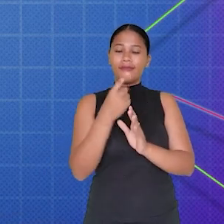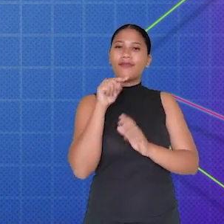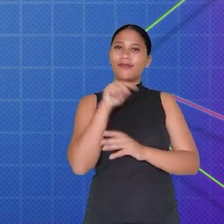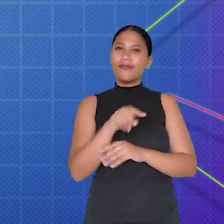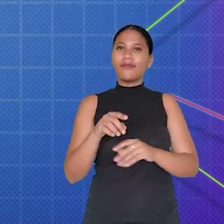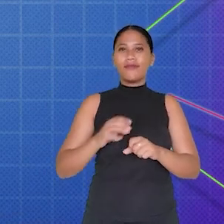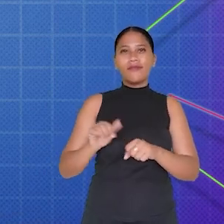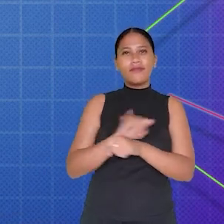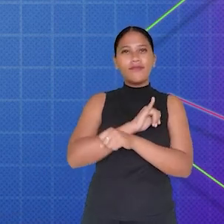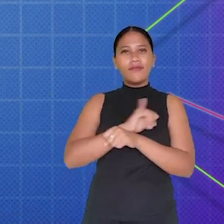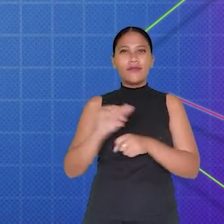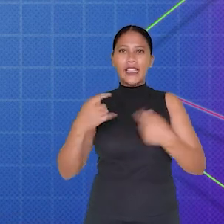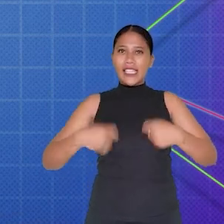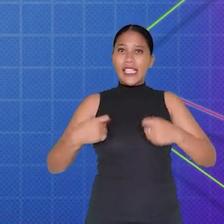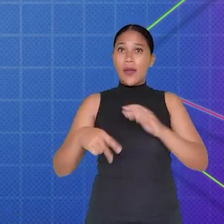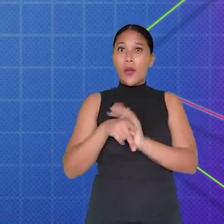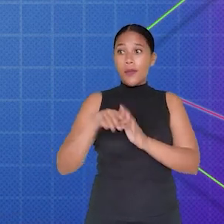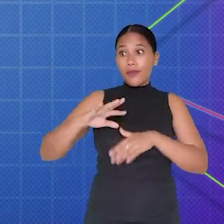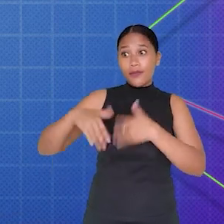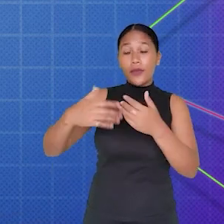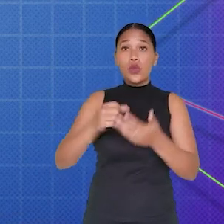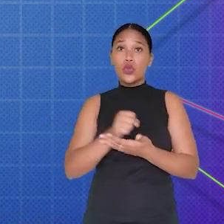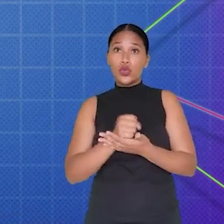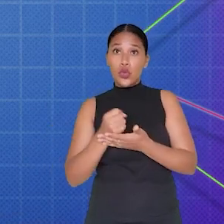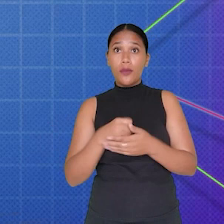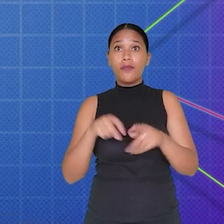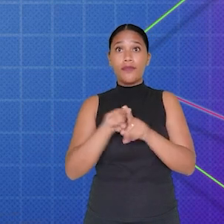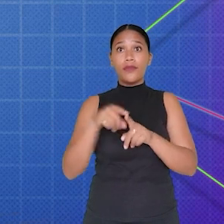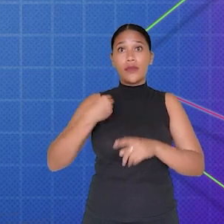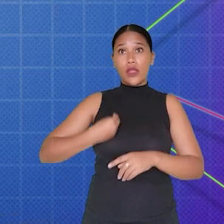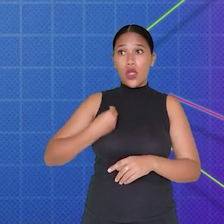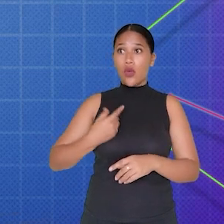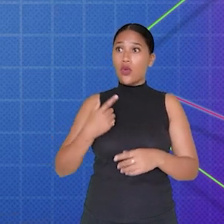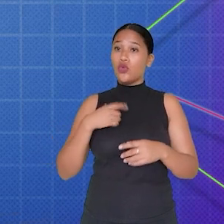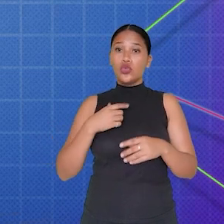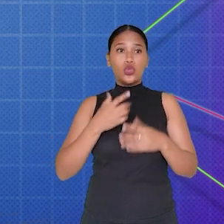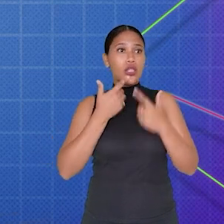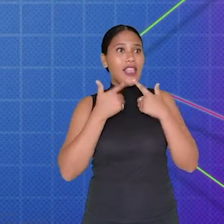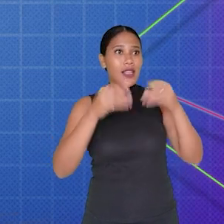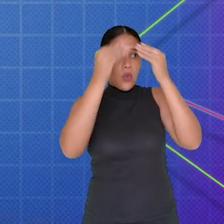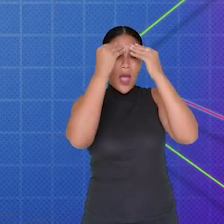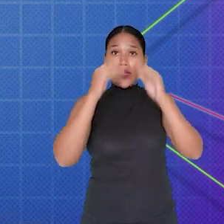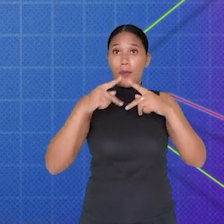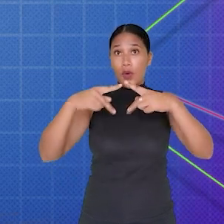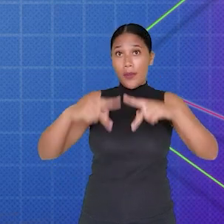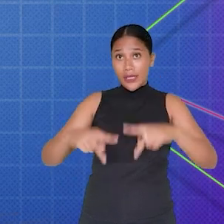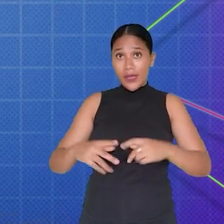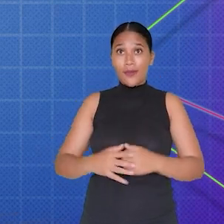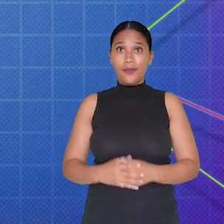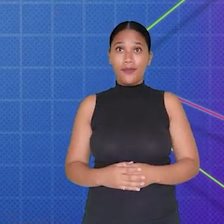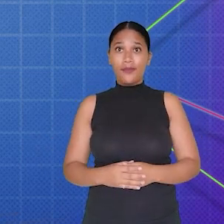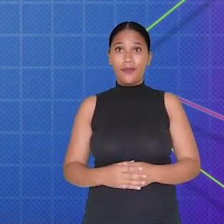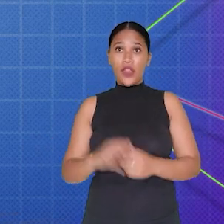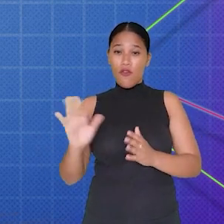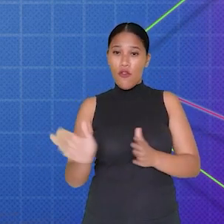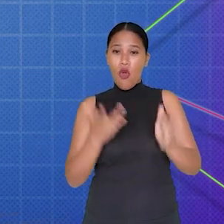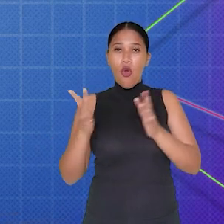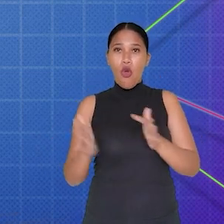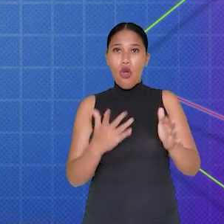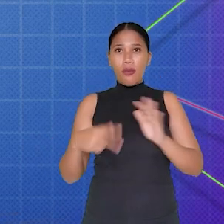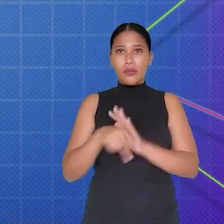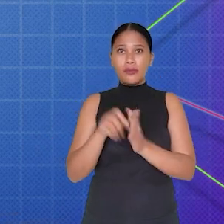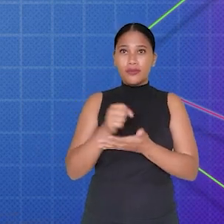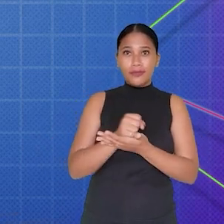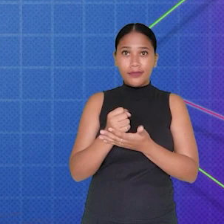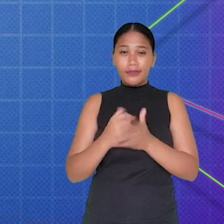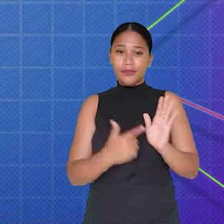Tecnologia. Descreve a tecnologia e as ferramentas necessárias para desenvolver o jogo, incluindo motores de jogo e linguagem de programação.